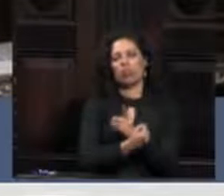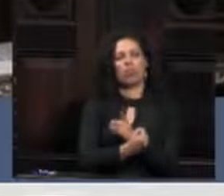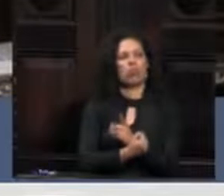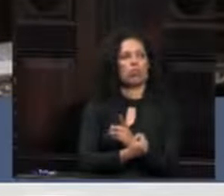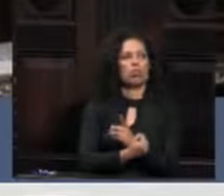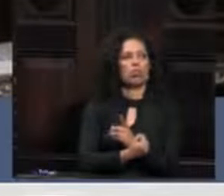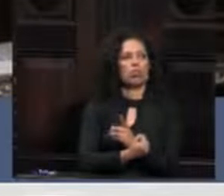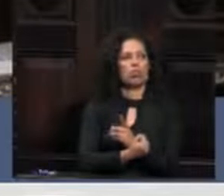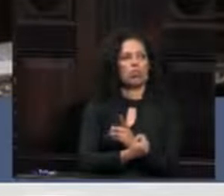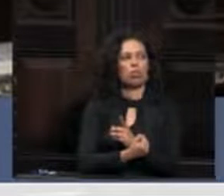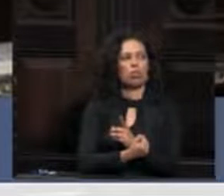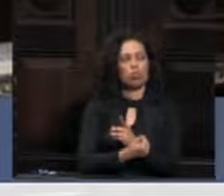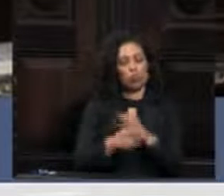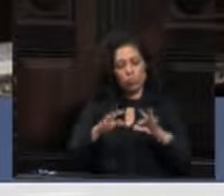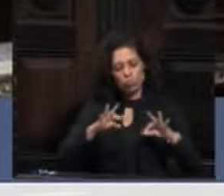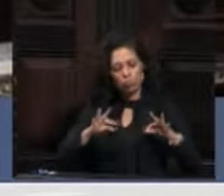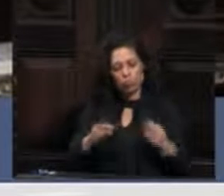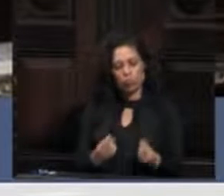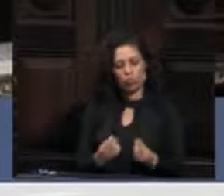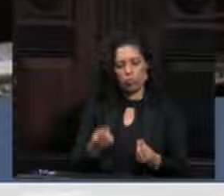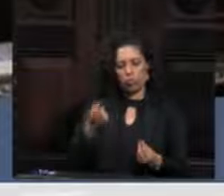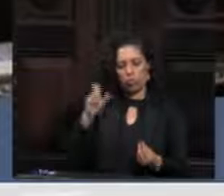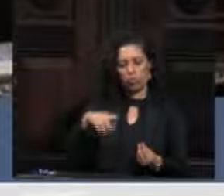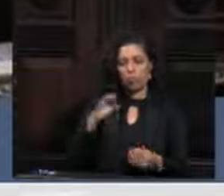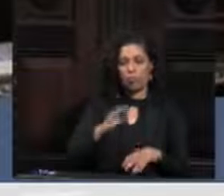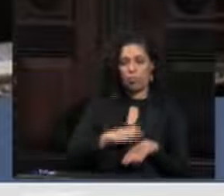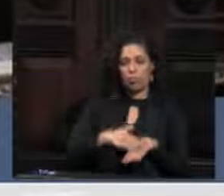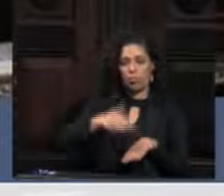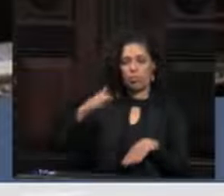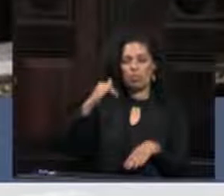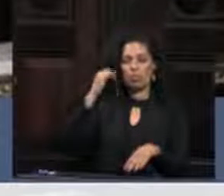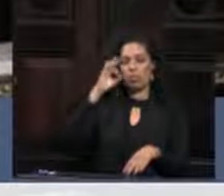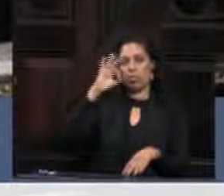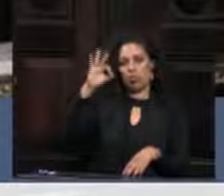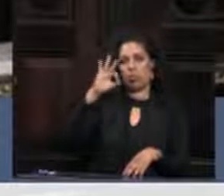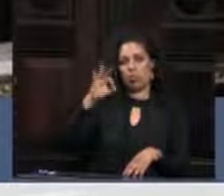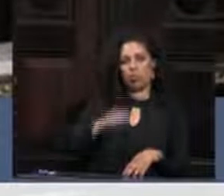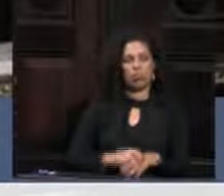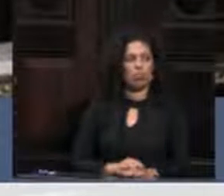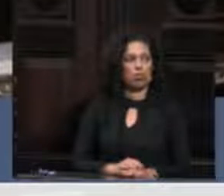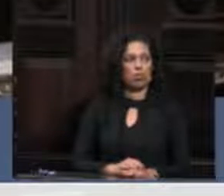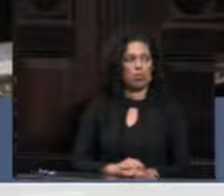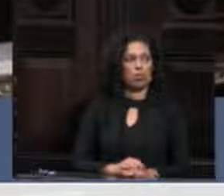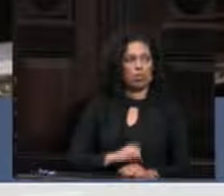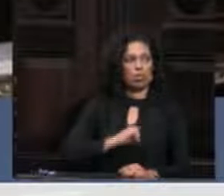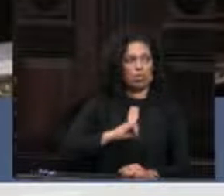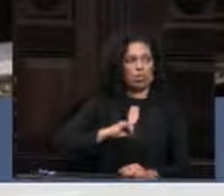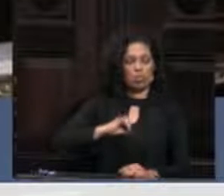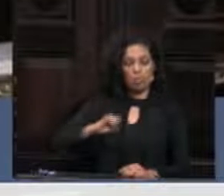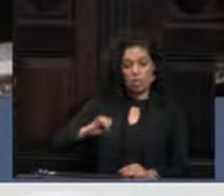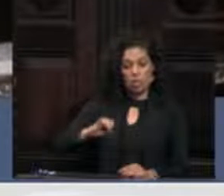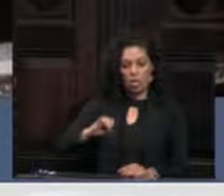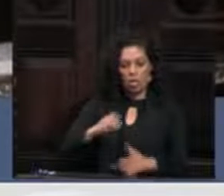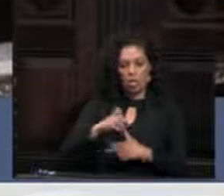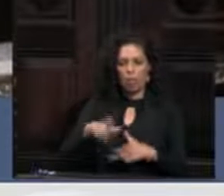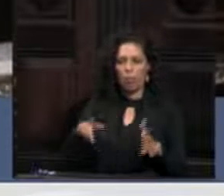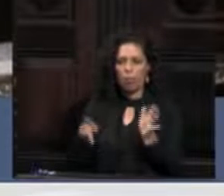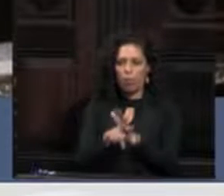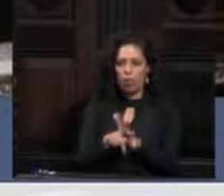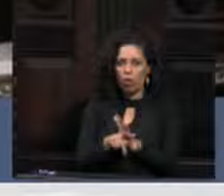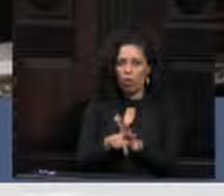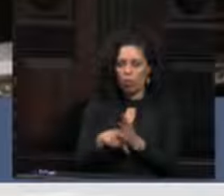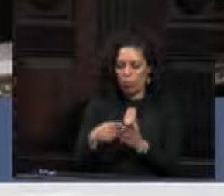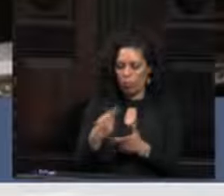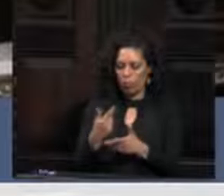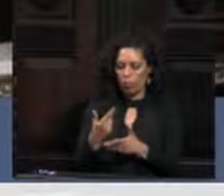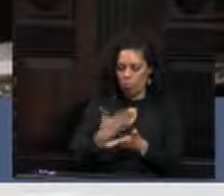E quando o serviço público é essencialíssimo, mais ainda. Quanto mais essencial o serviço, mais público ele